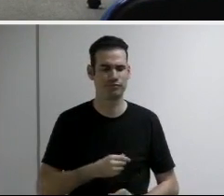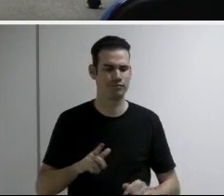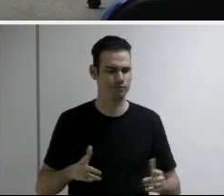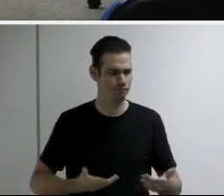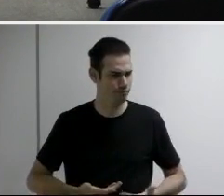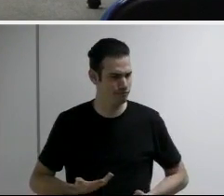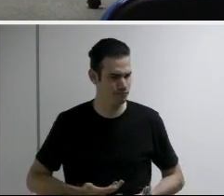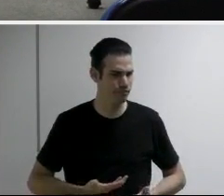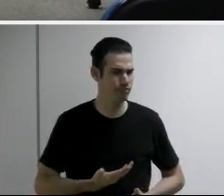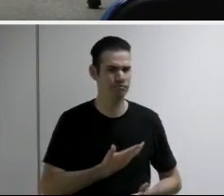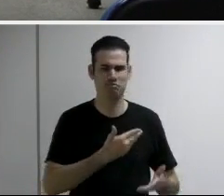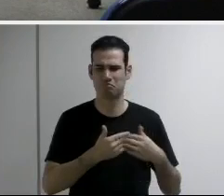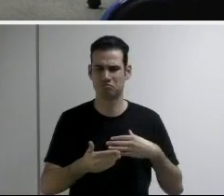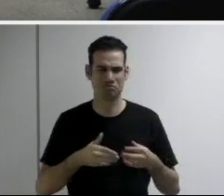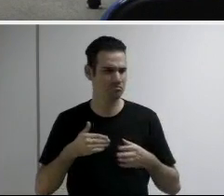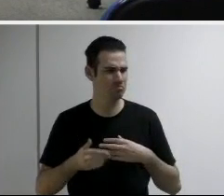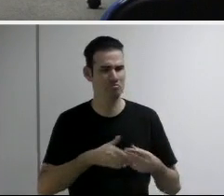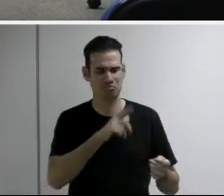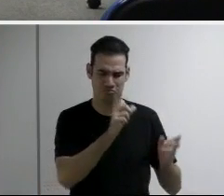todos eles podem ser